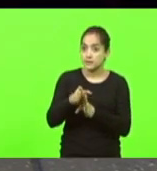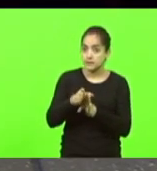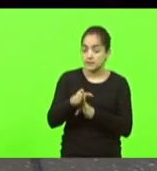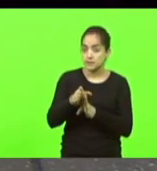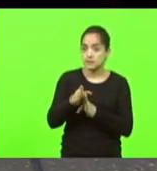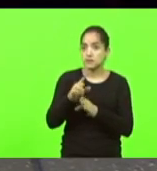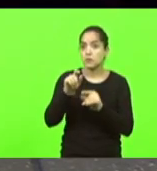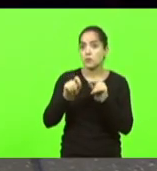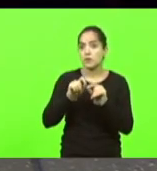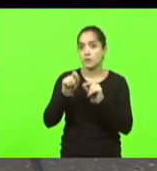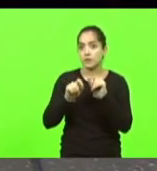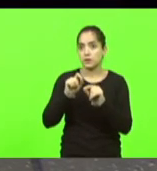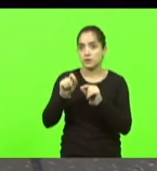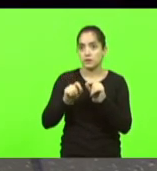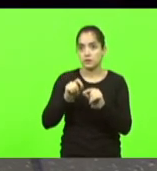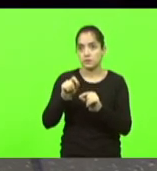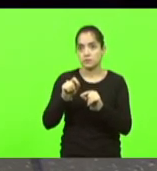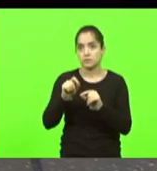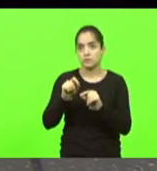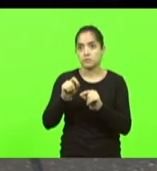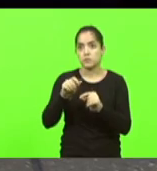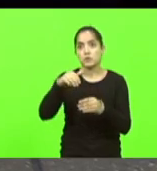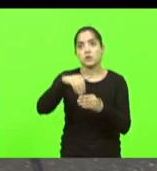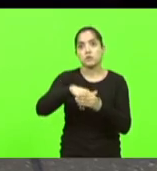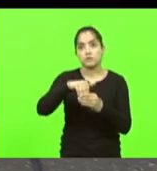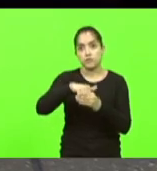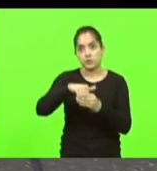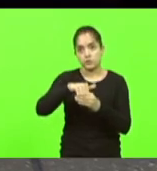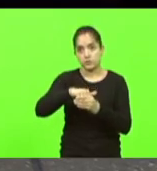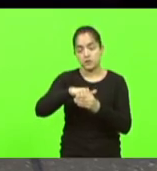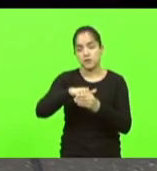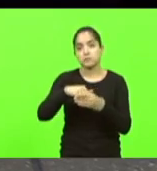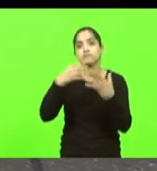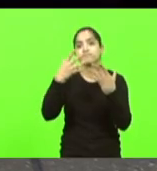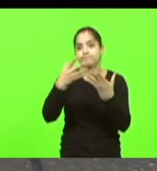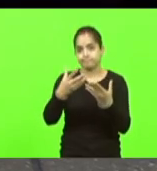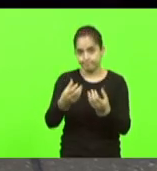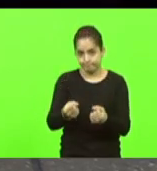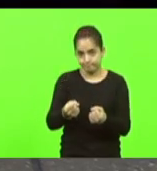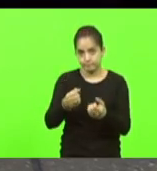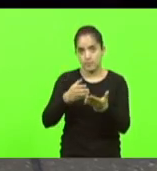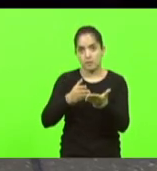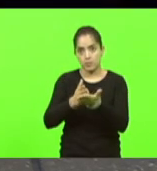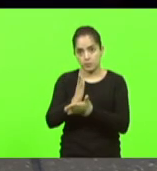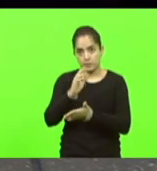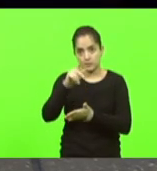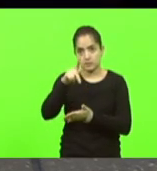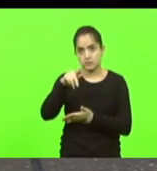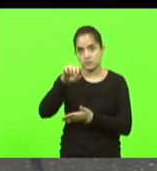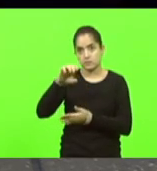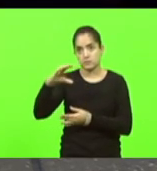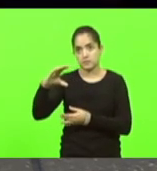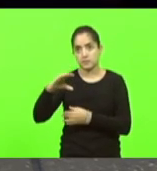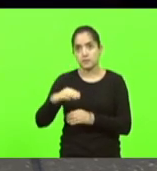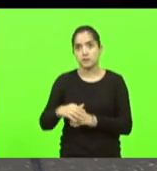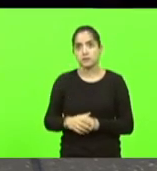bancada do MDB é o voto a favor pela aprovação da PEC